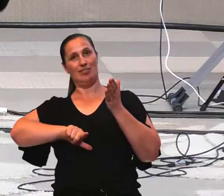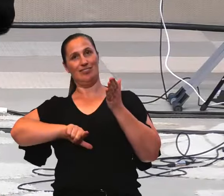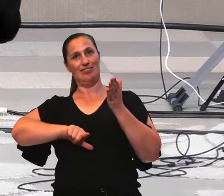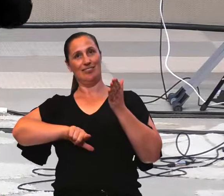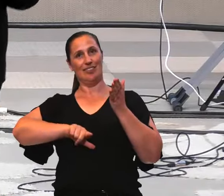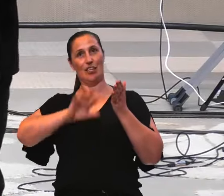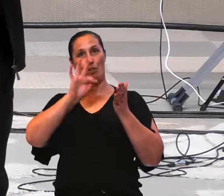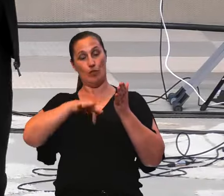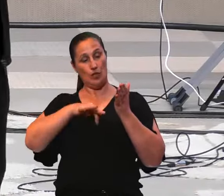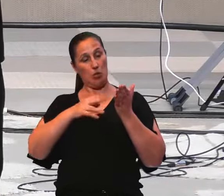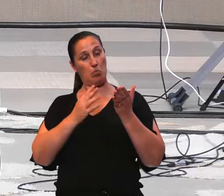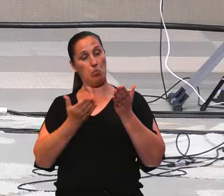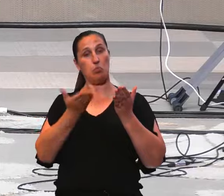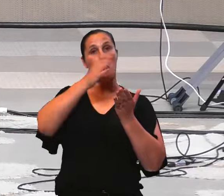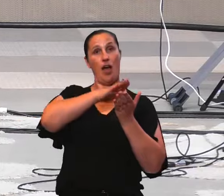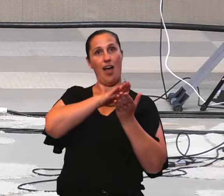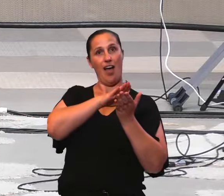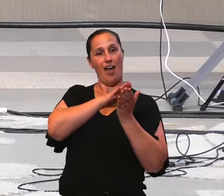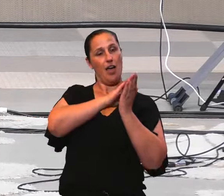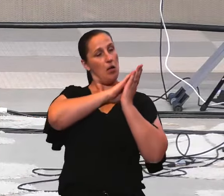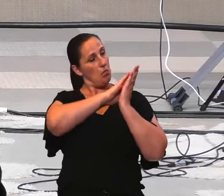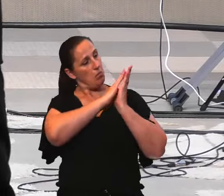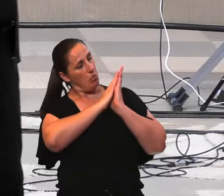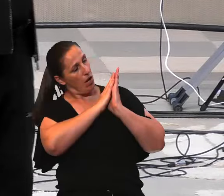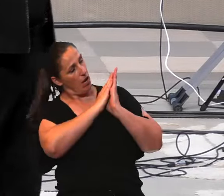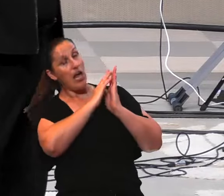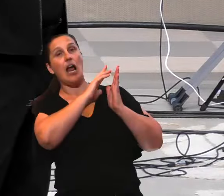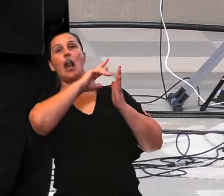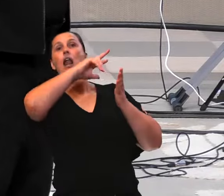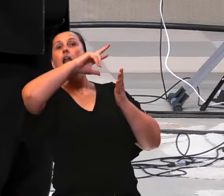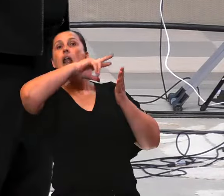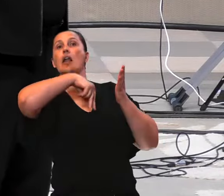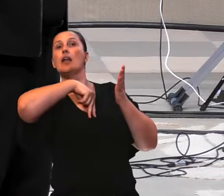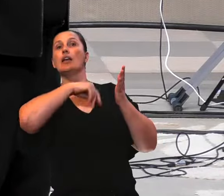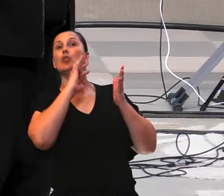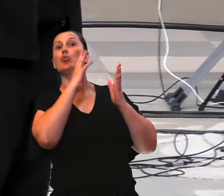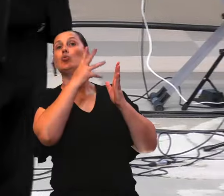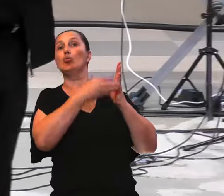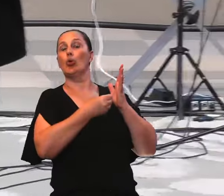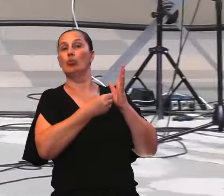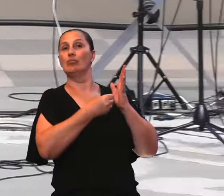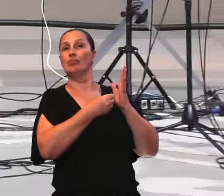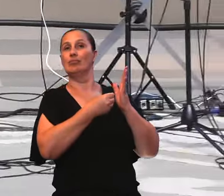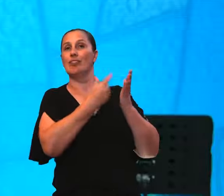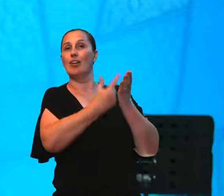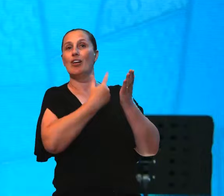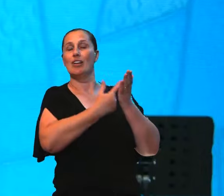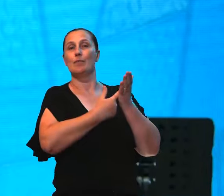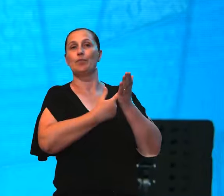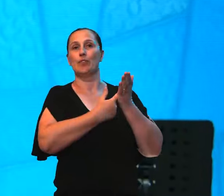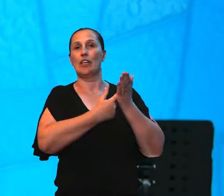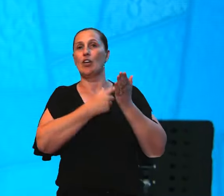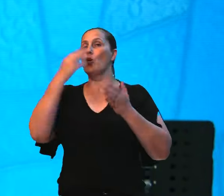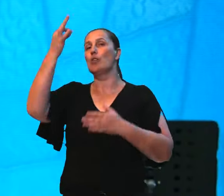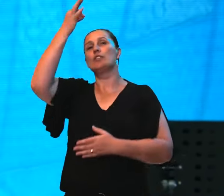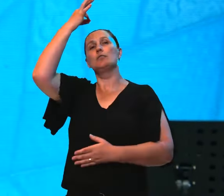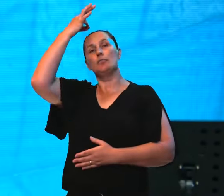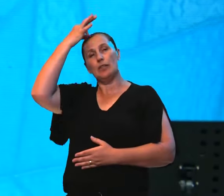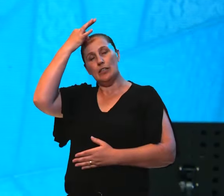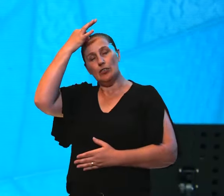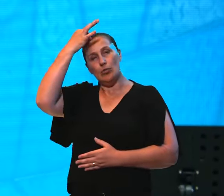isso vira a capa de trás do livro e fala Lio um livro inteiro Ah mas eu não lembro lembra assim na hora certa o espírito santo vai te fazer